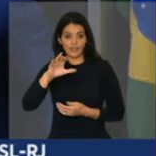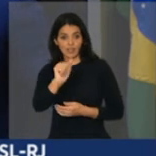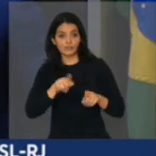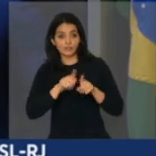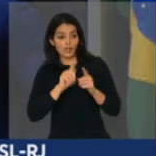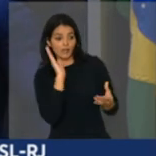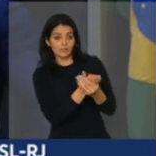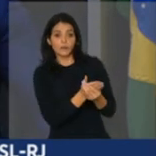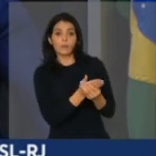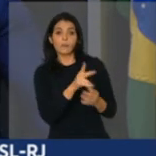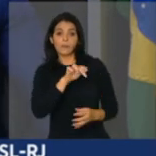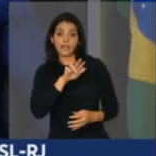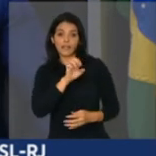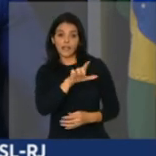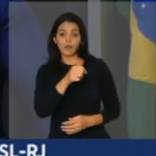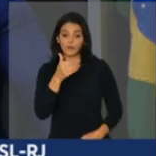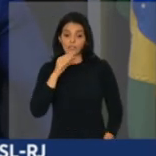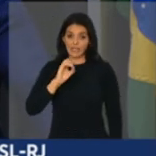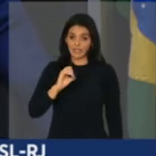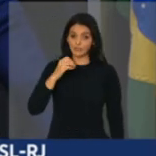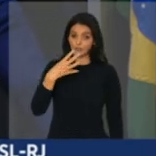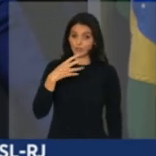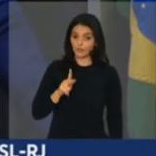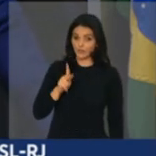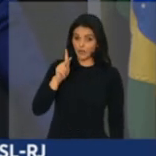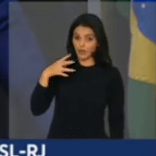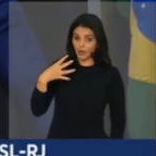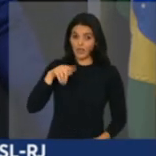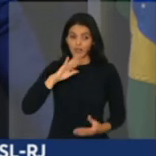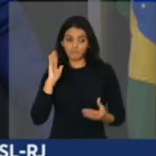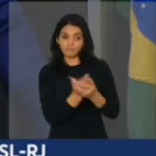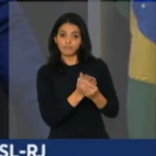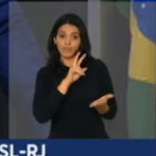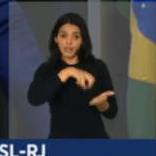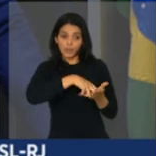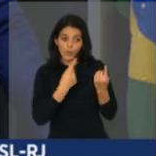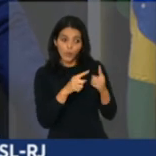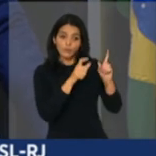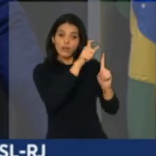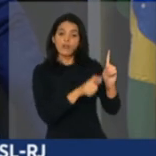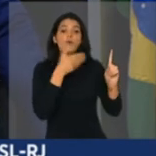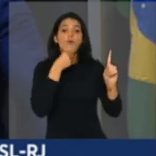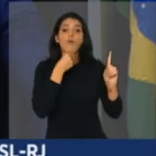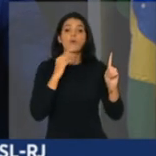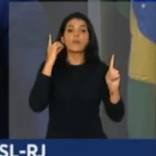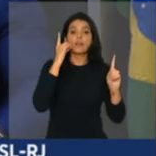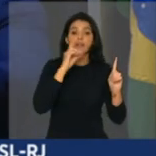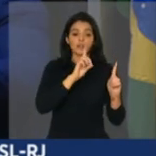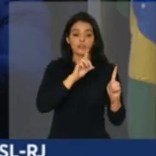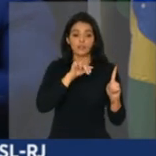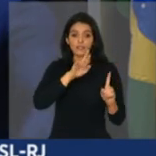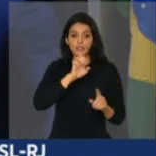da ação penal 1044 que ação penal que está contra Daniel Silveira é a fração